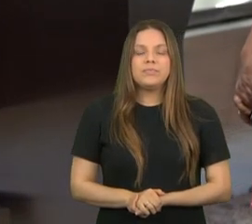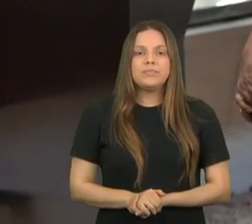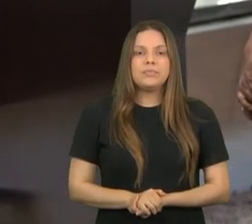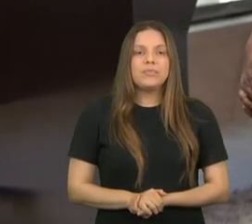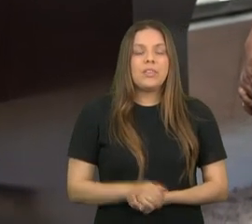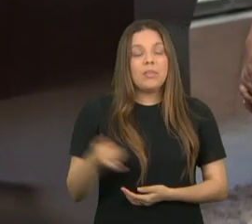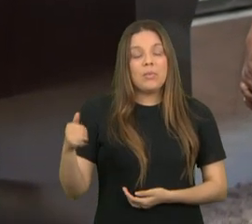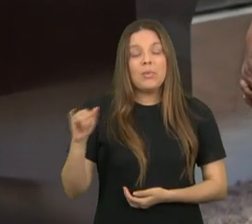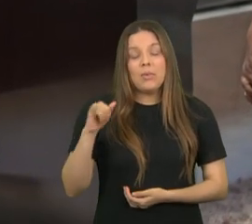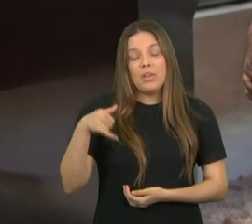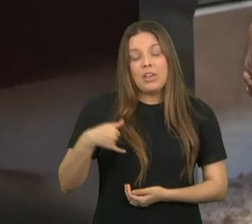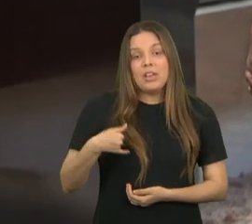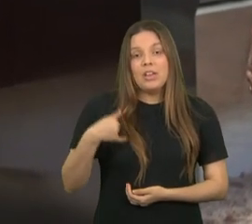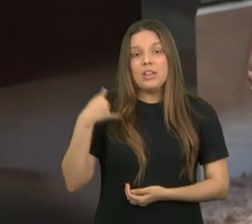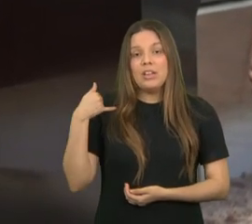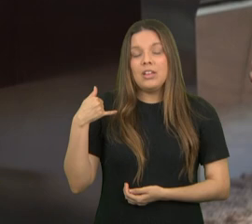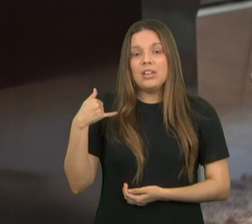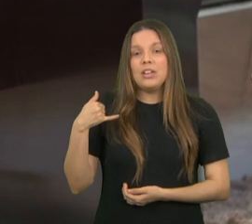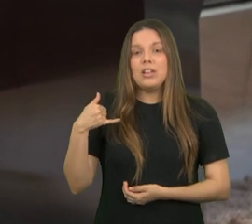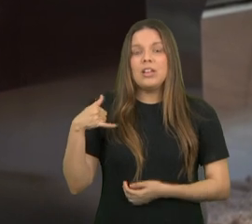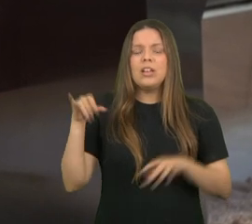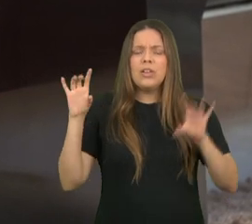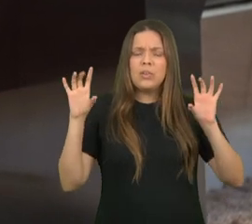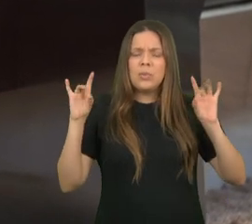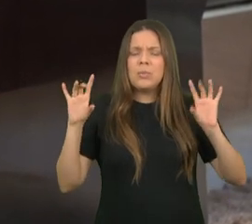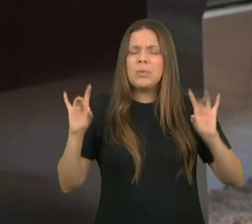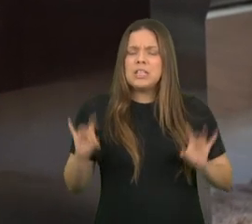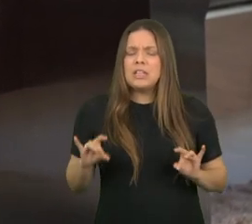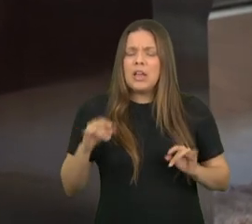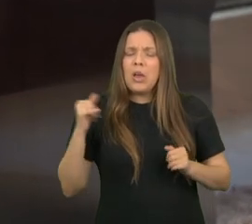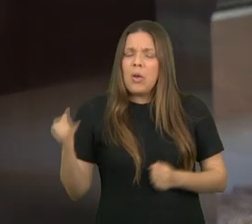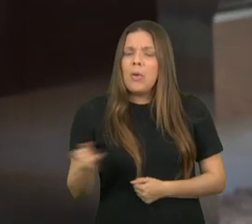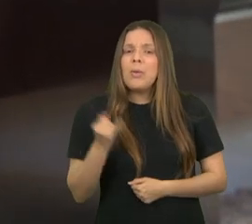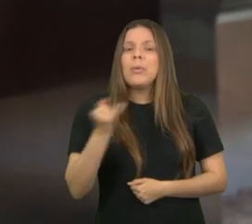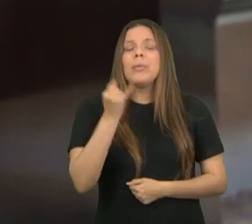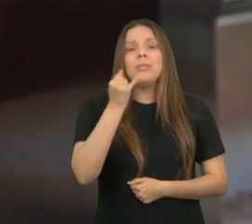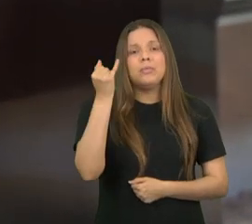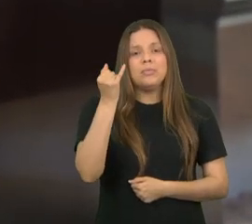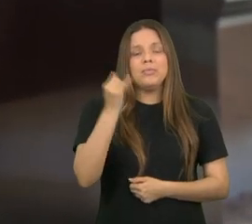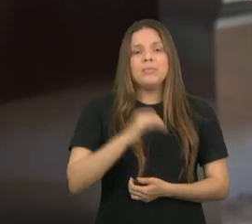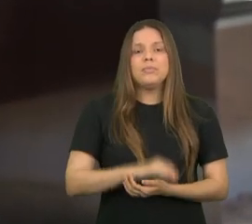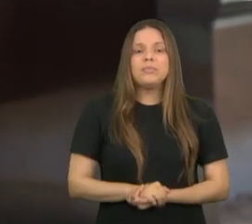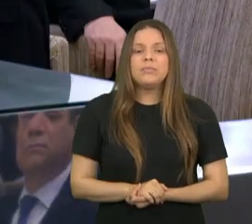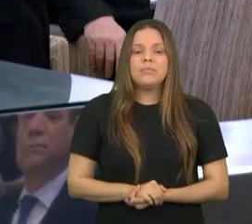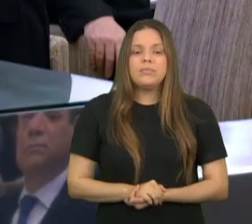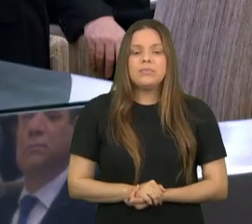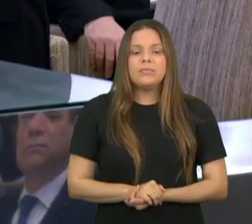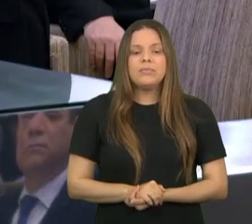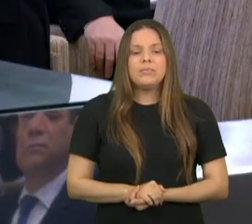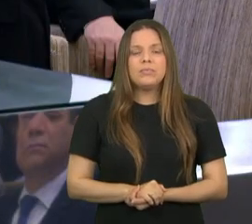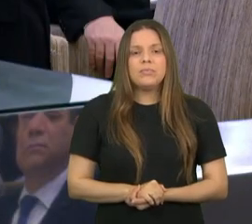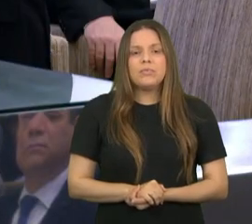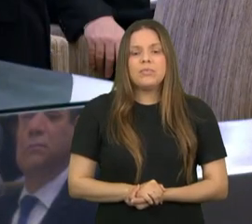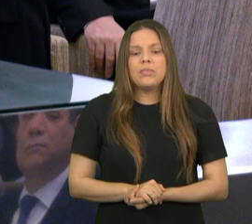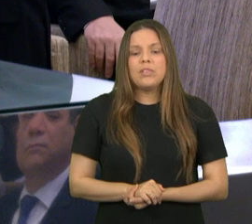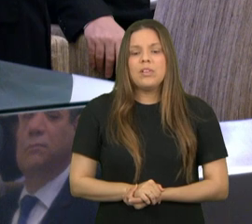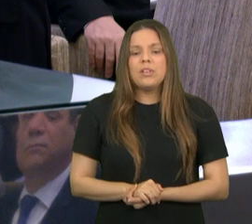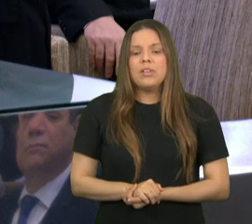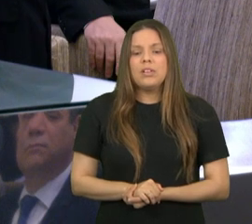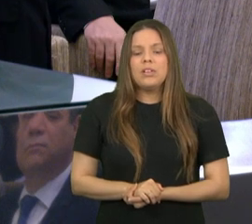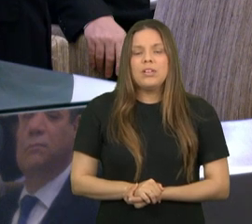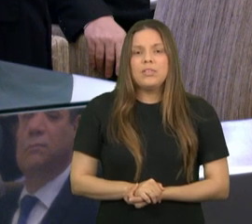maturidade, de nobreza. E para nós, os seus filhos, é uma idade de muita